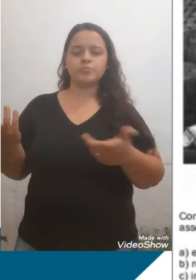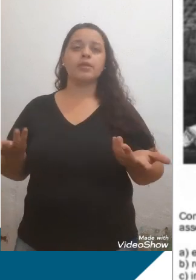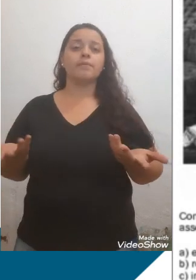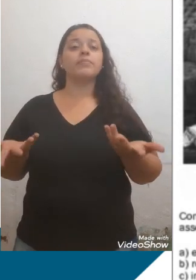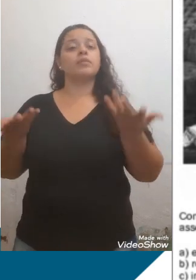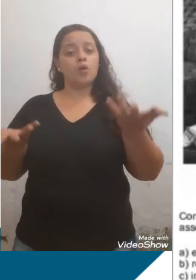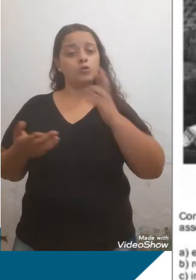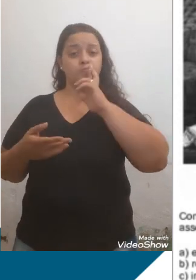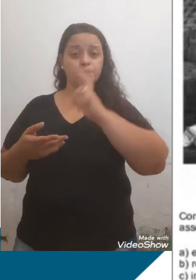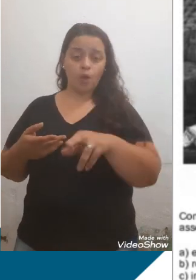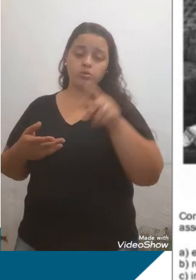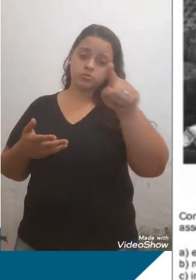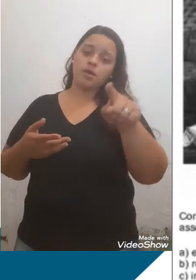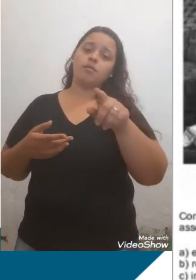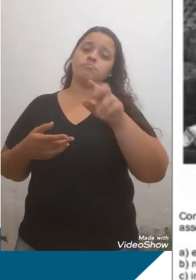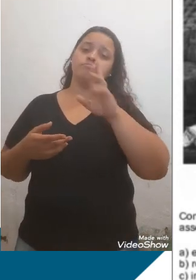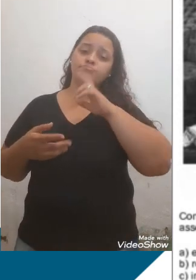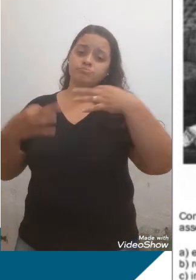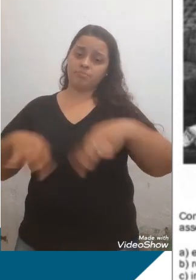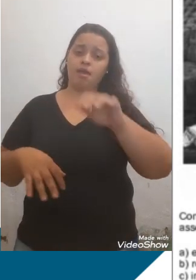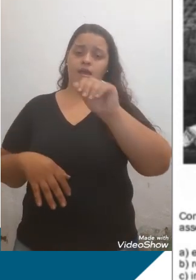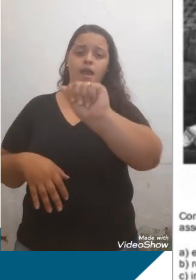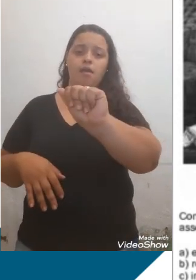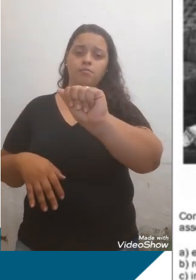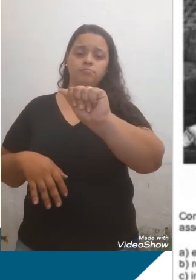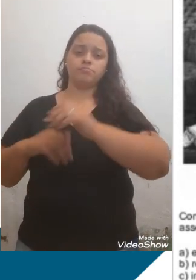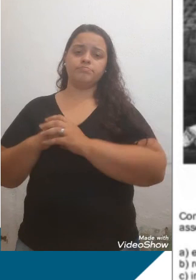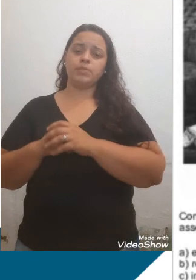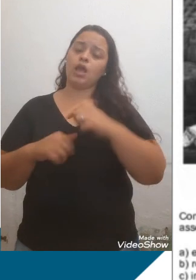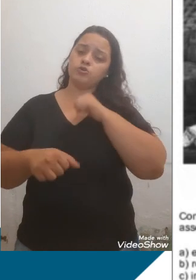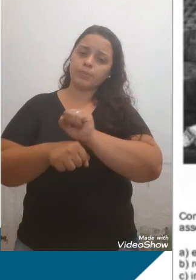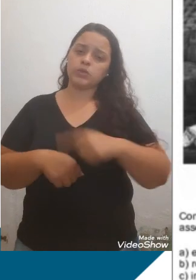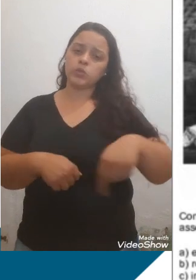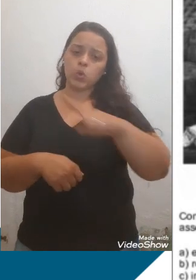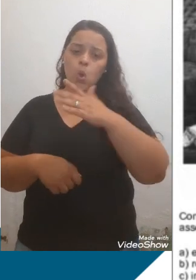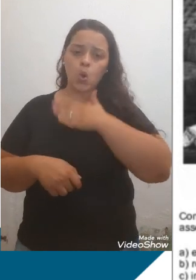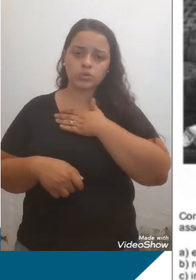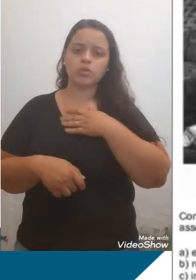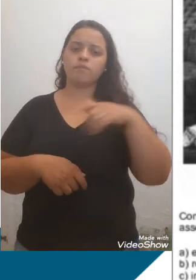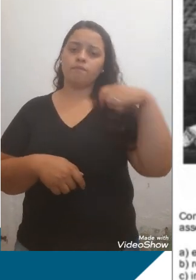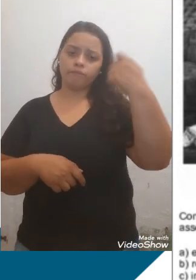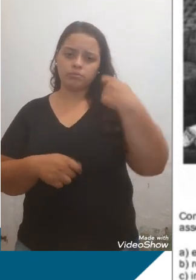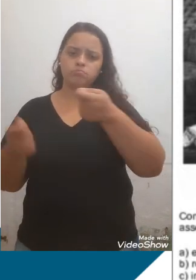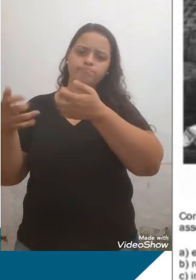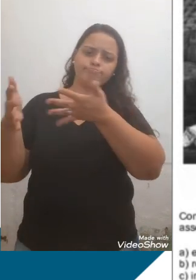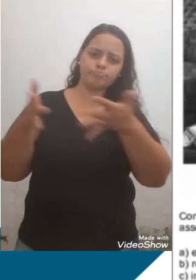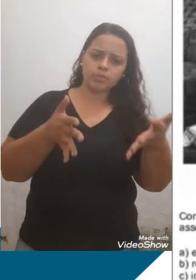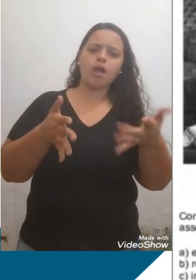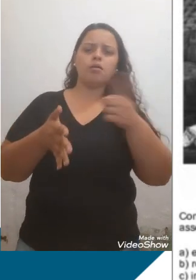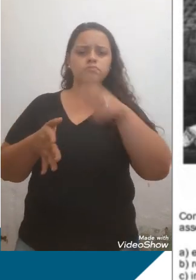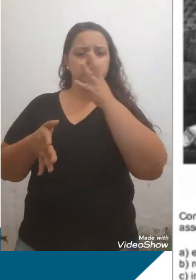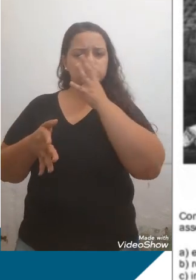como resposta da questão a letra A. Pessoal, espero que vocês tenham gostado do vídeo. Assistam com